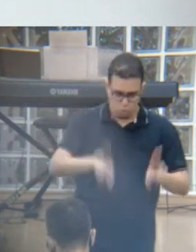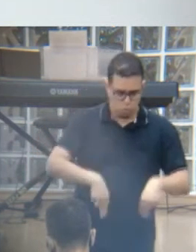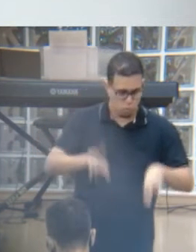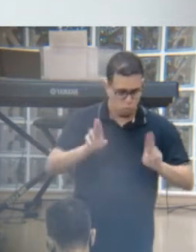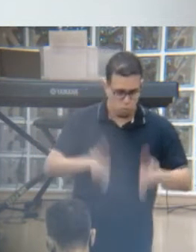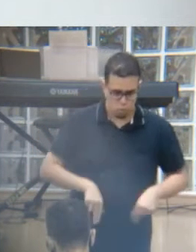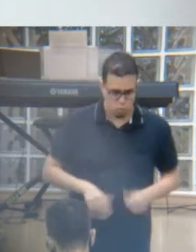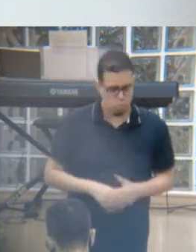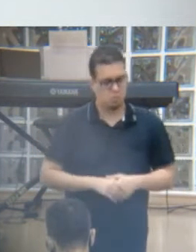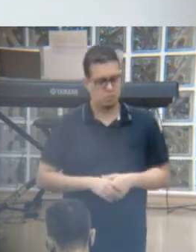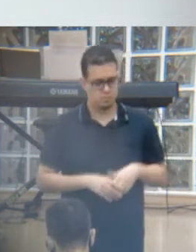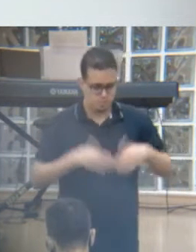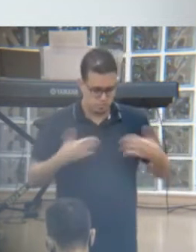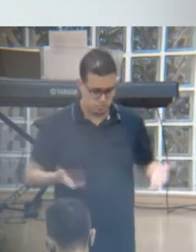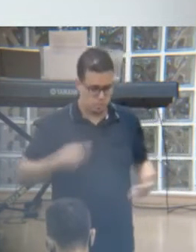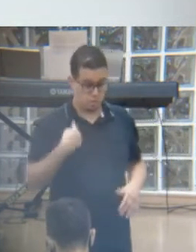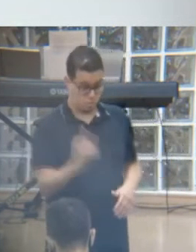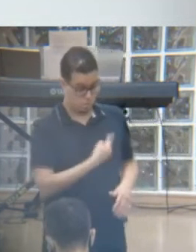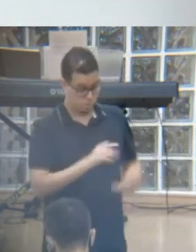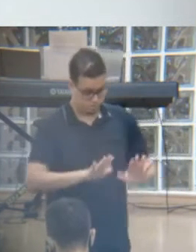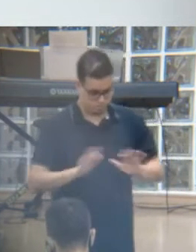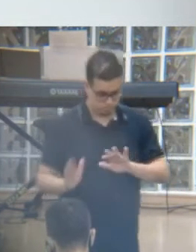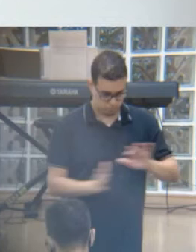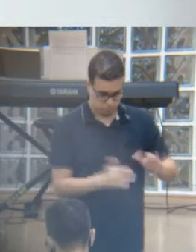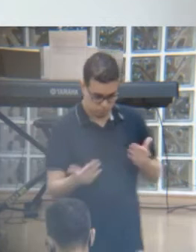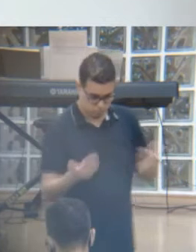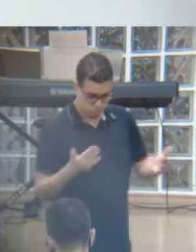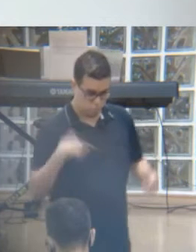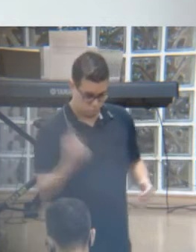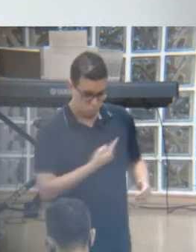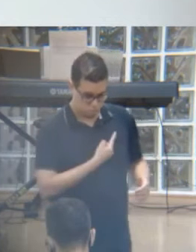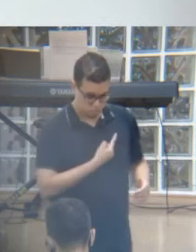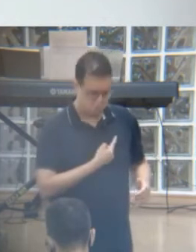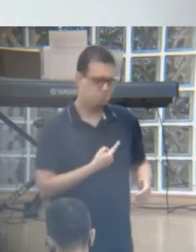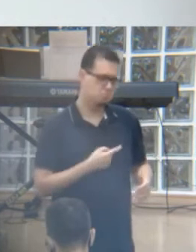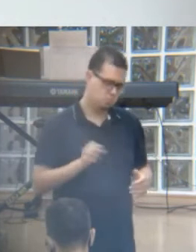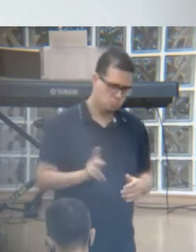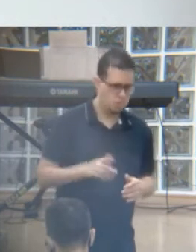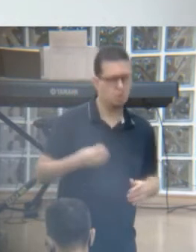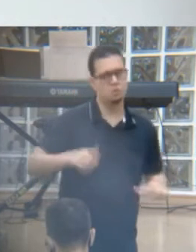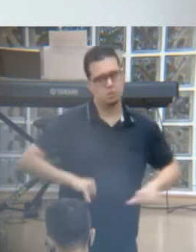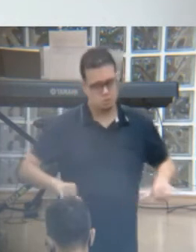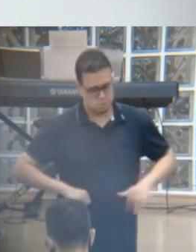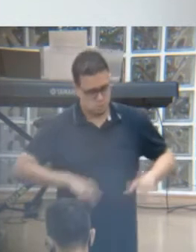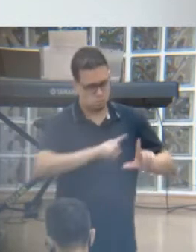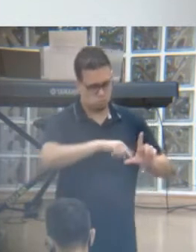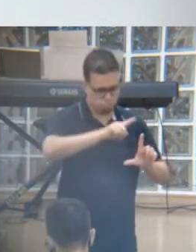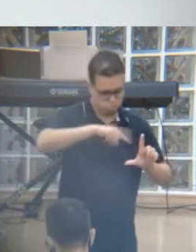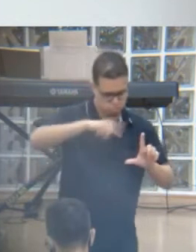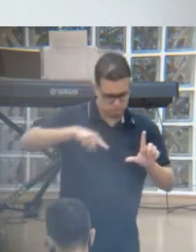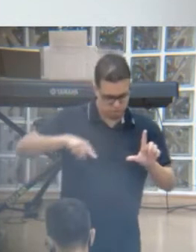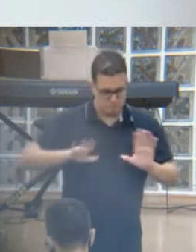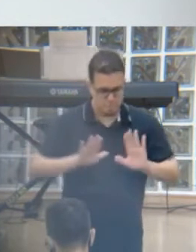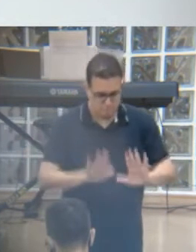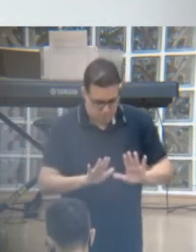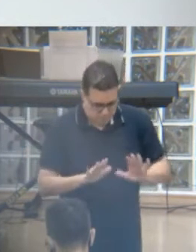Nós estamos vivendo hoje uma crise muito séria, mas se bem compararmos, se bem contextualizarmos, não pode ser